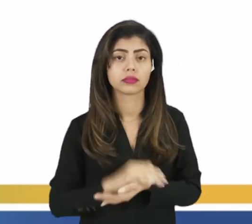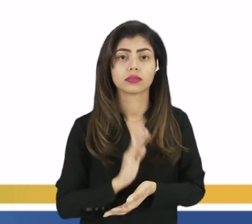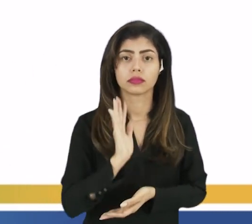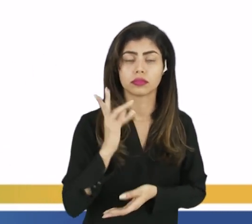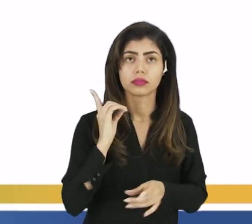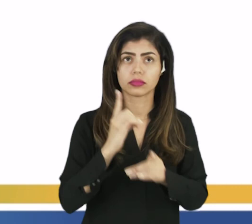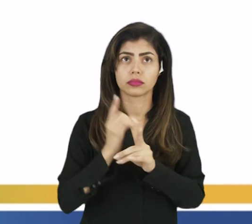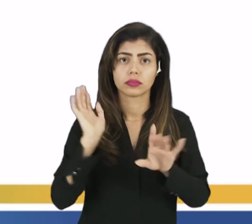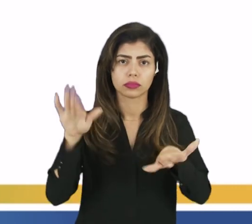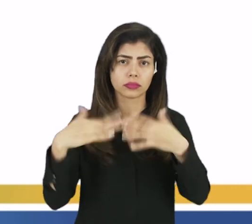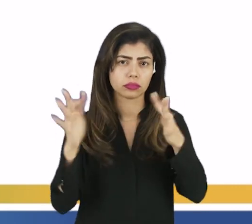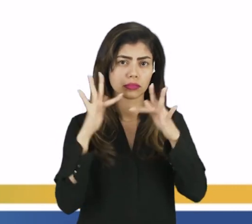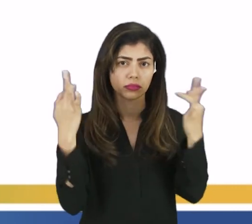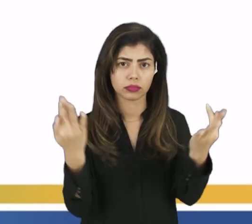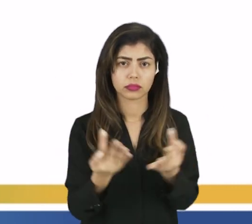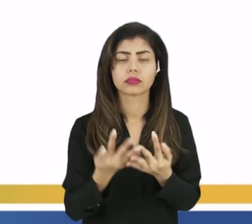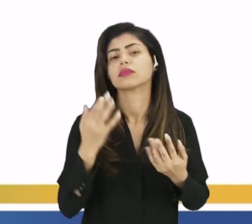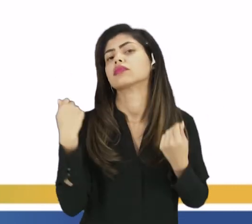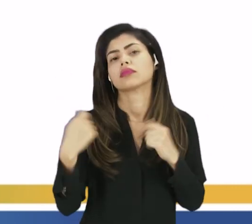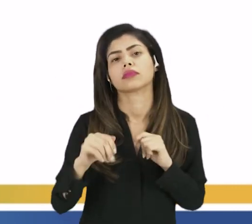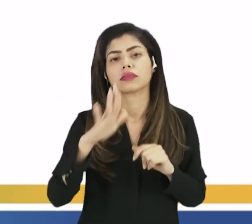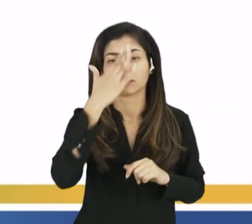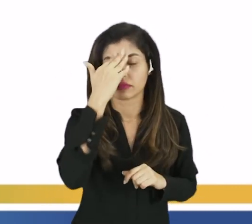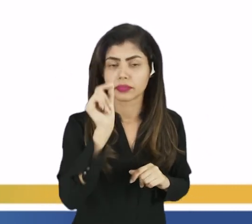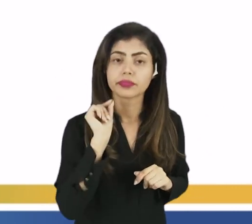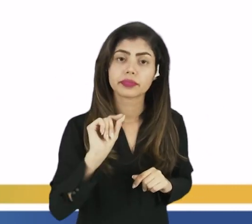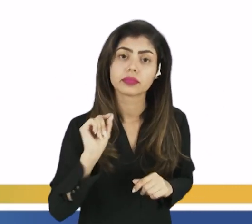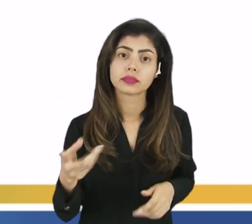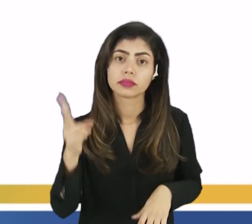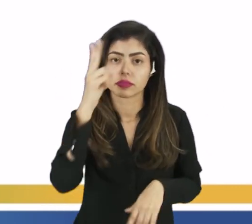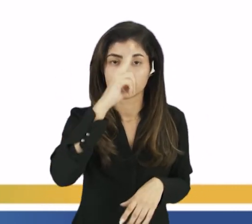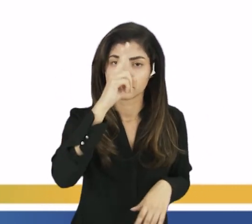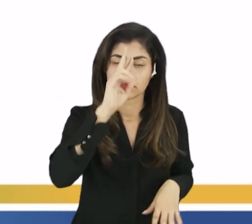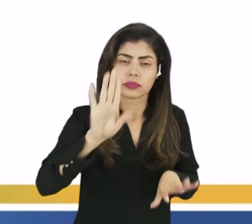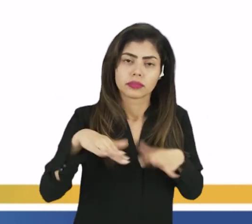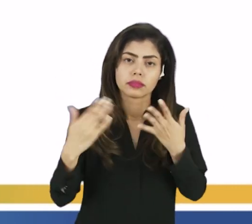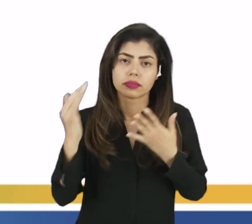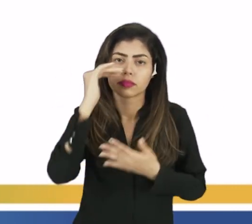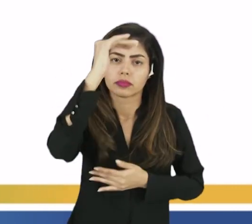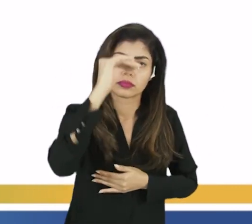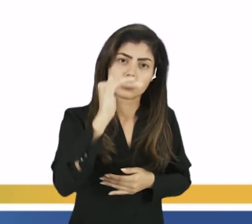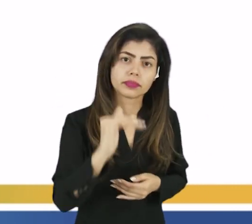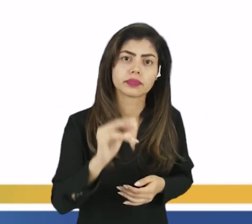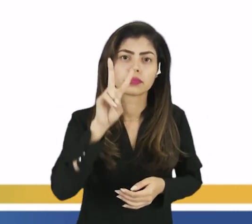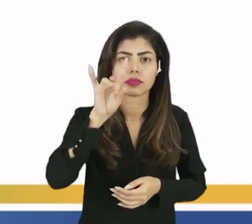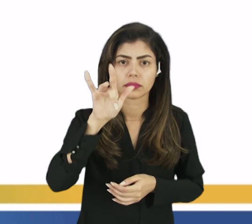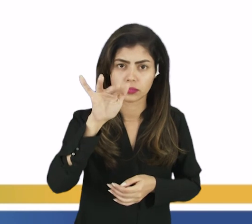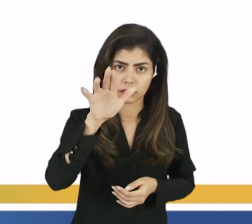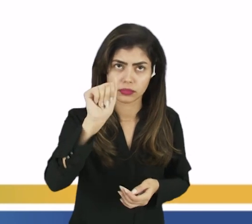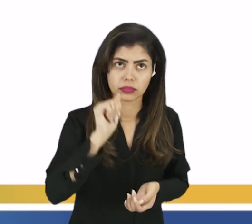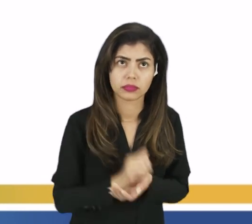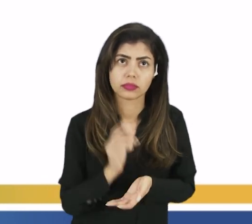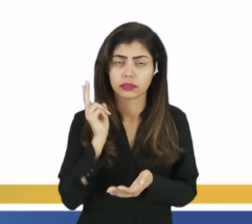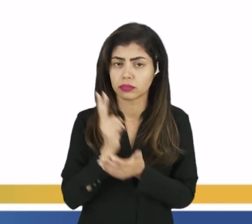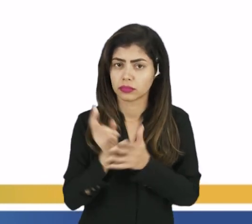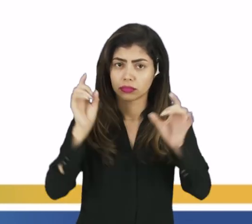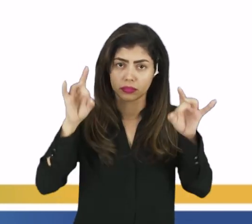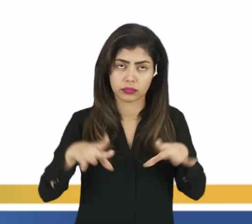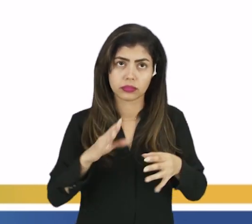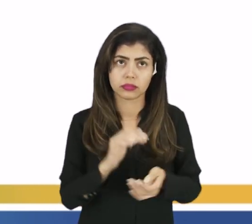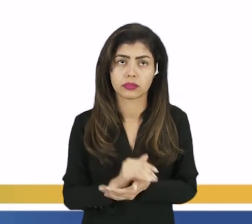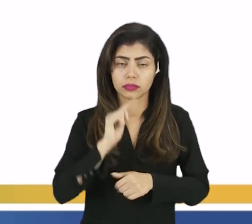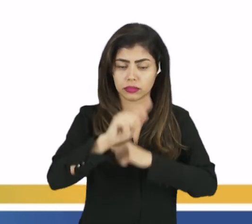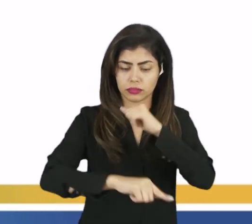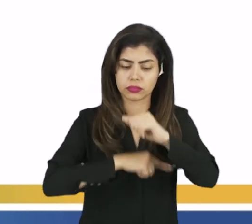para gente Identificar qual é a família a gente precisa o que lembrar Qual é a camada de valência sempre a última então o